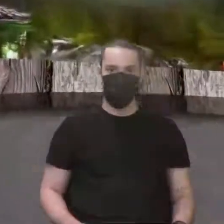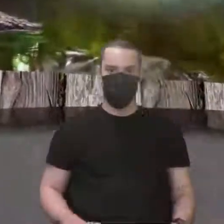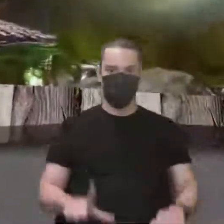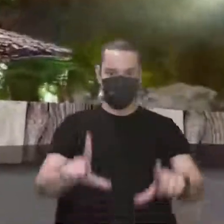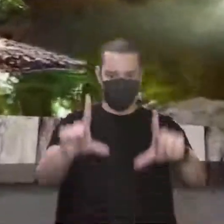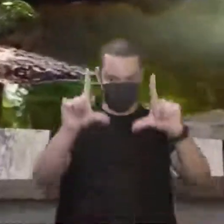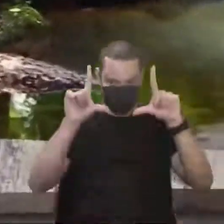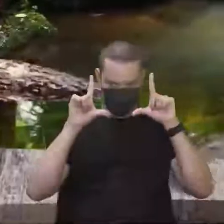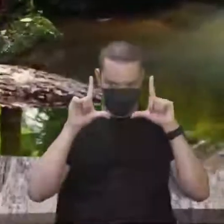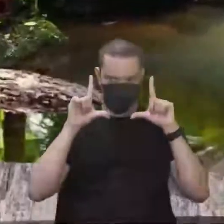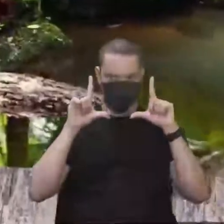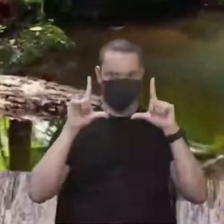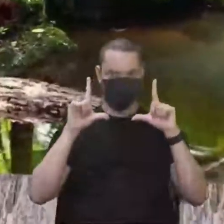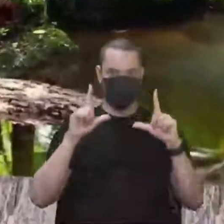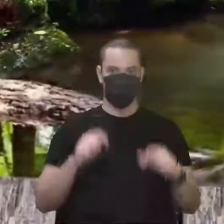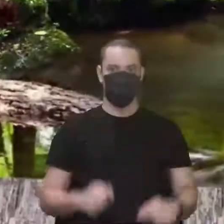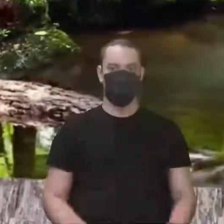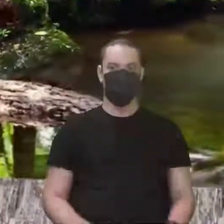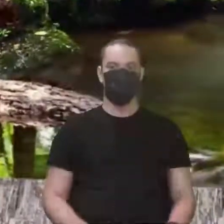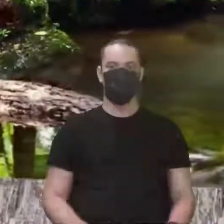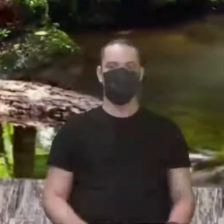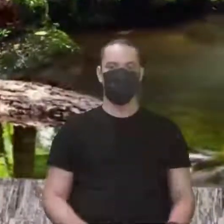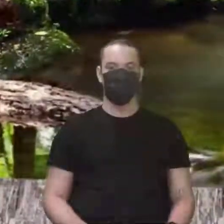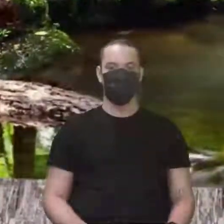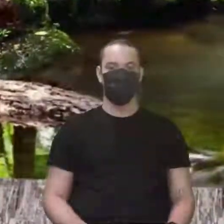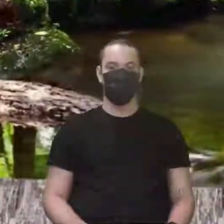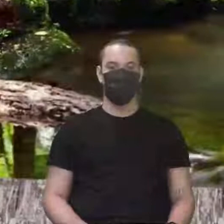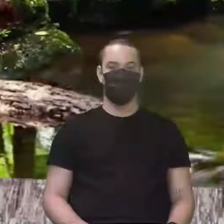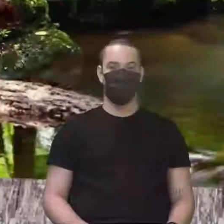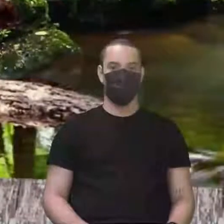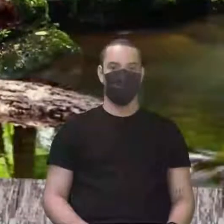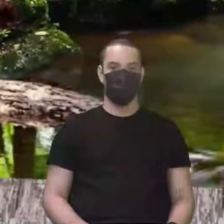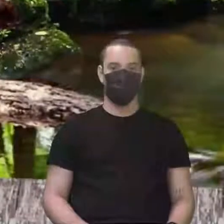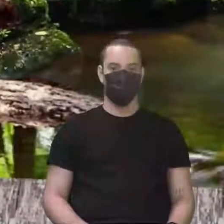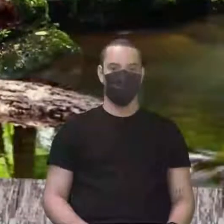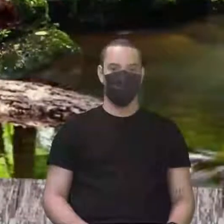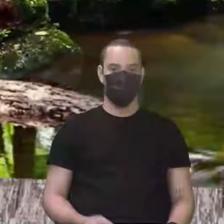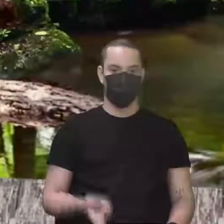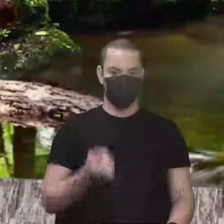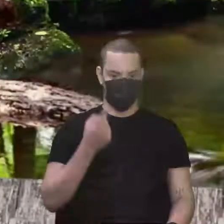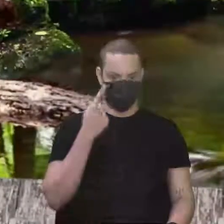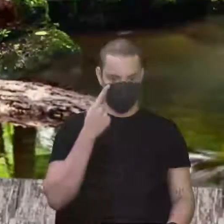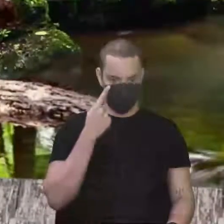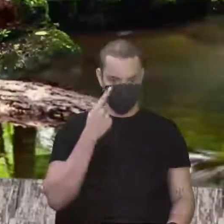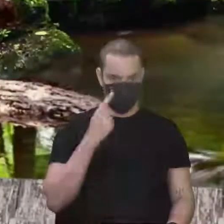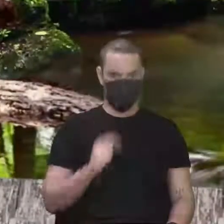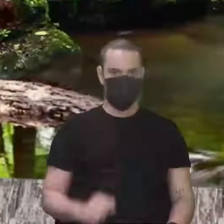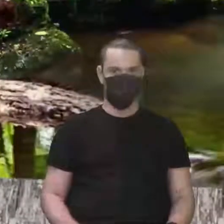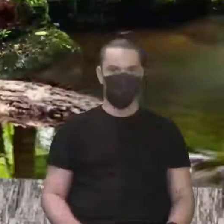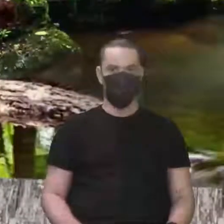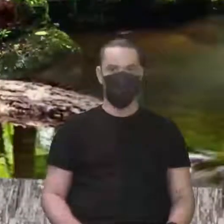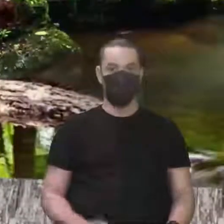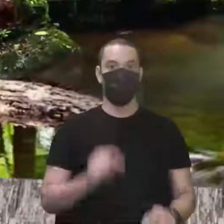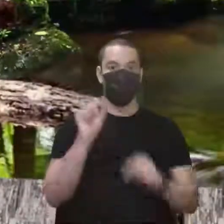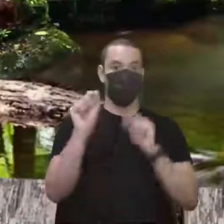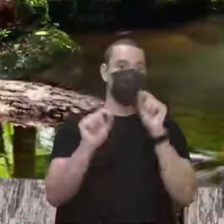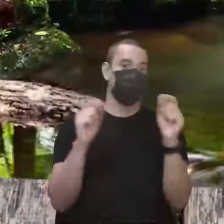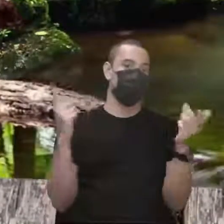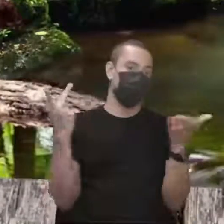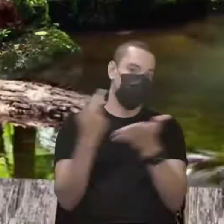Chega. Chego. Agora, olha só. Aí eu afasto um pouquinho pra ti, tá? O que